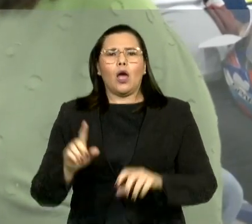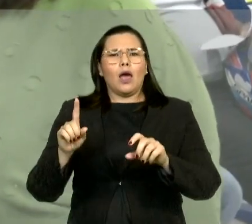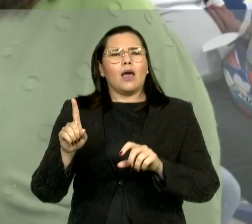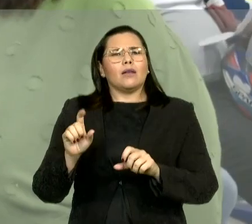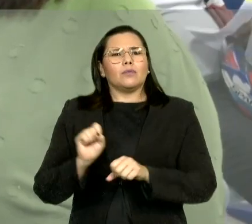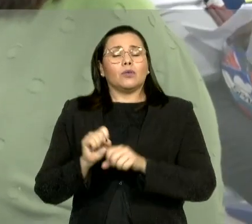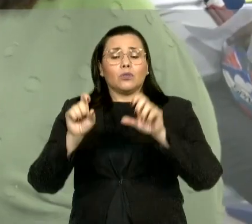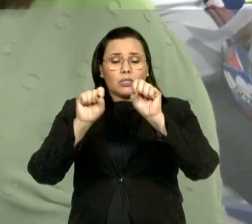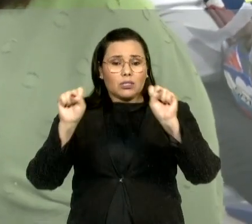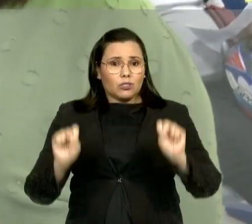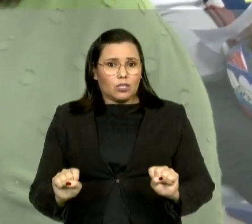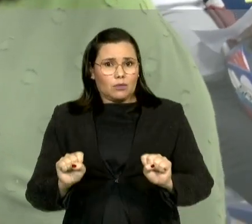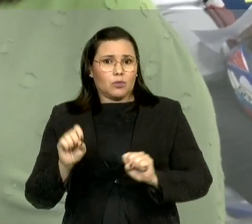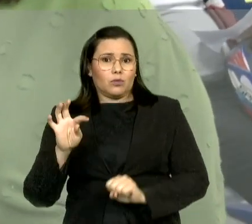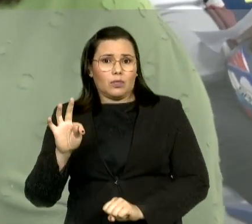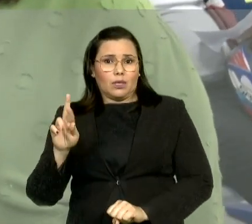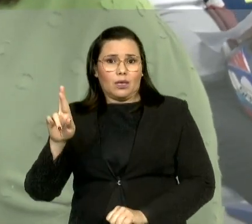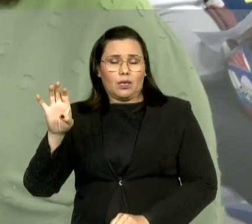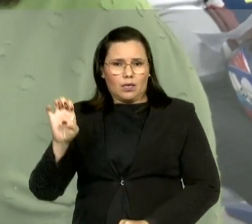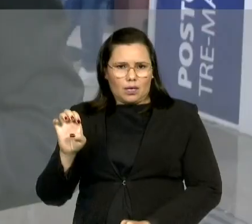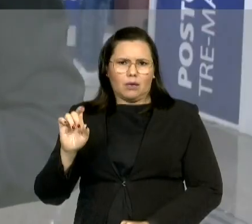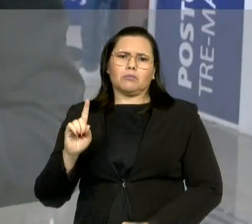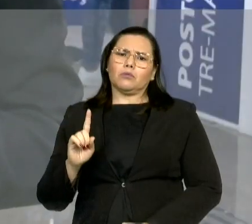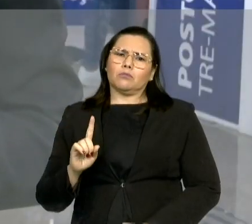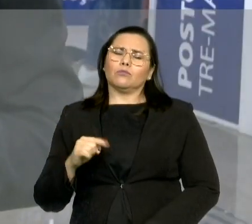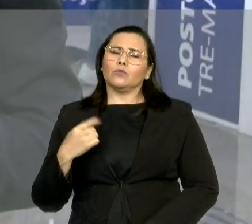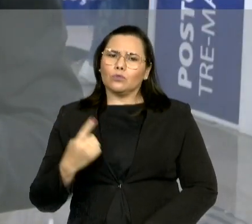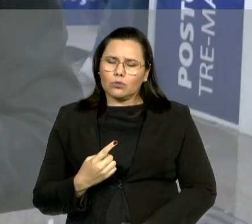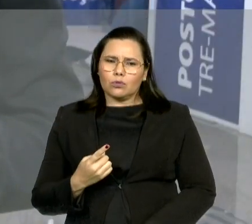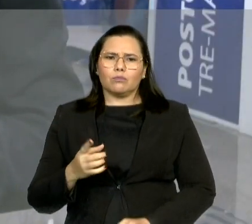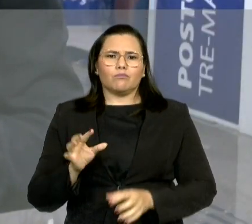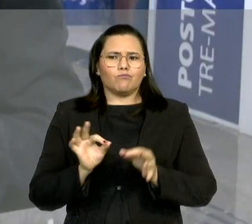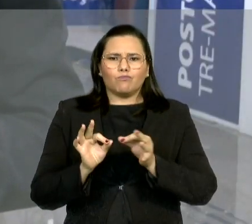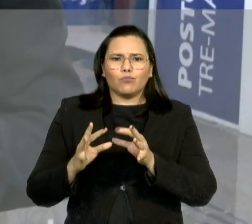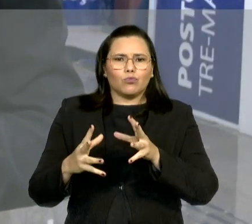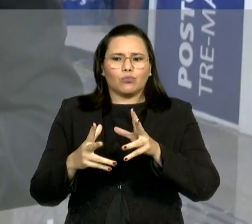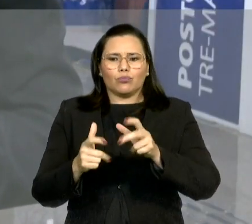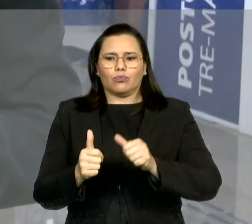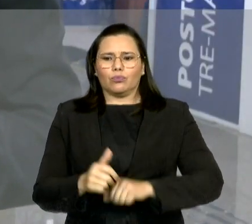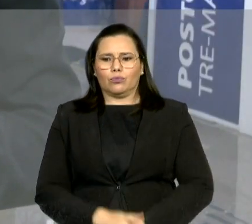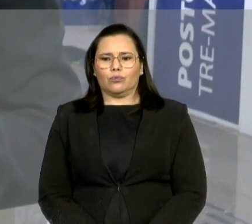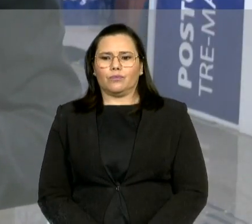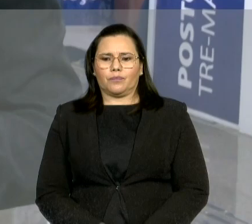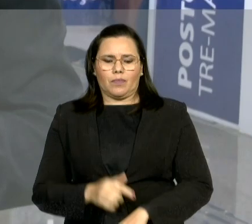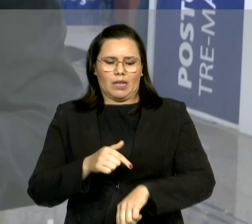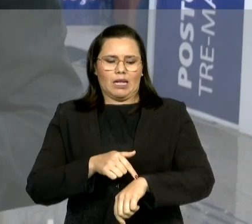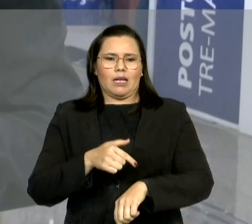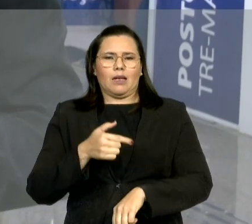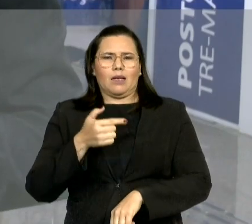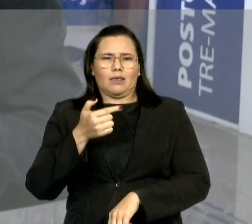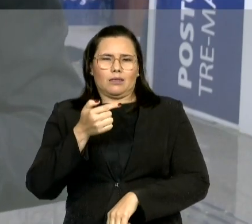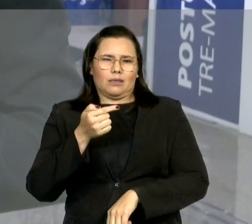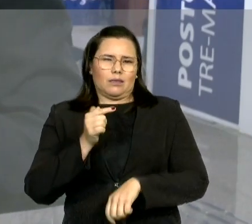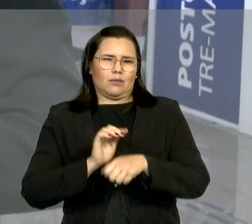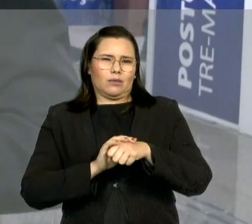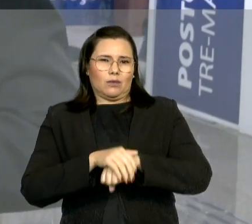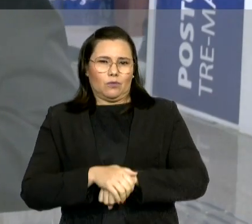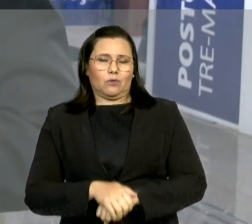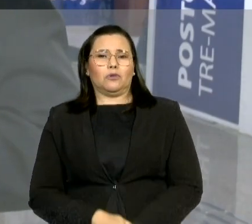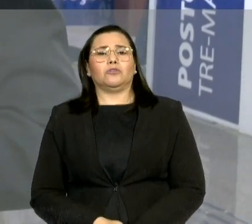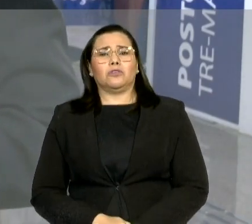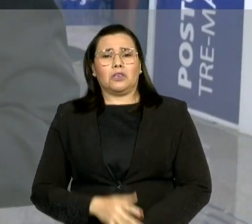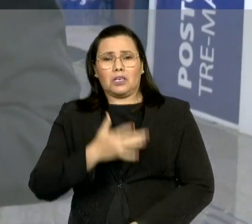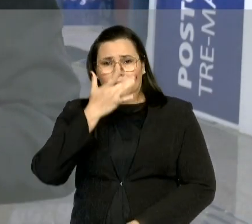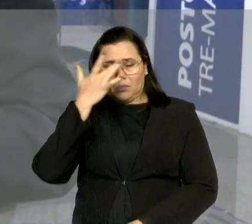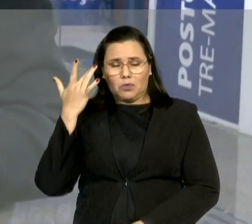à meia-noite, nós atenderemos até a meia-noite. Já passam das 7 da noite e o posto do TRE na Assembleia Legislativa